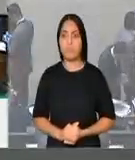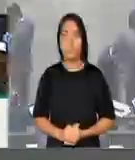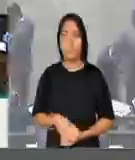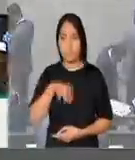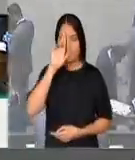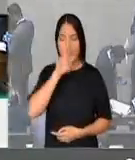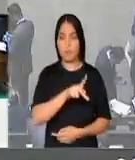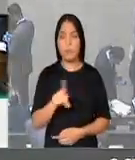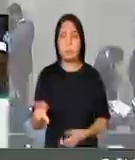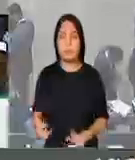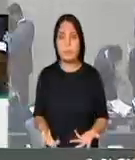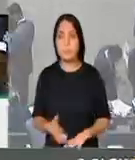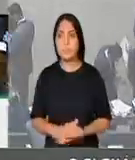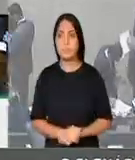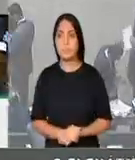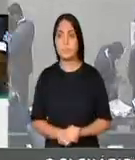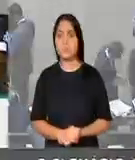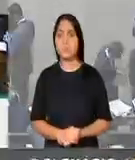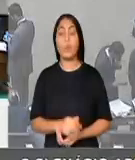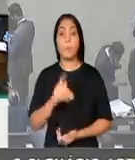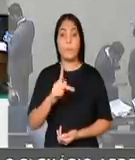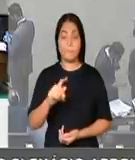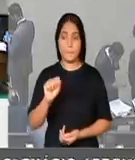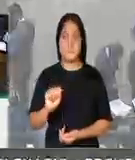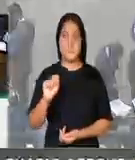Senhor presidente, pelo PSB,